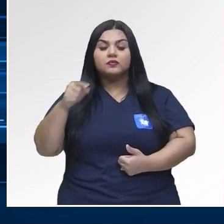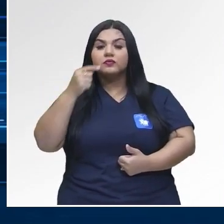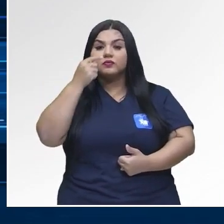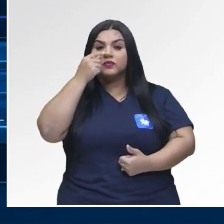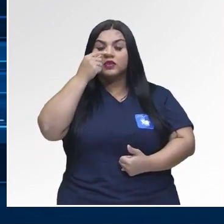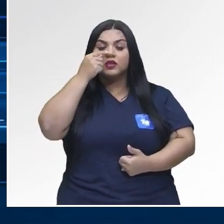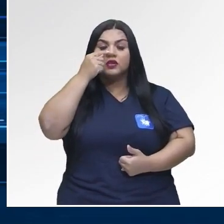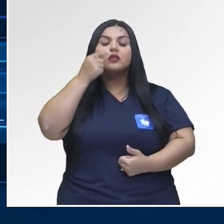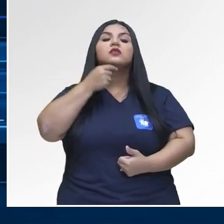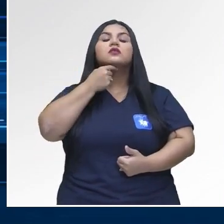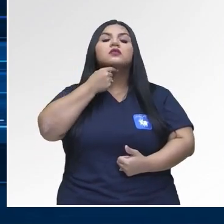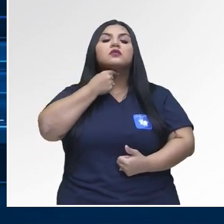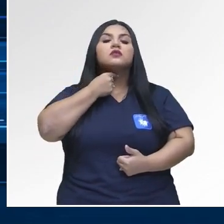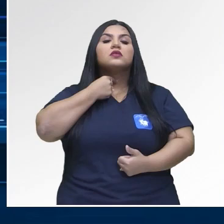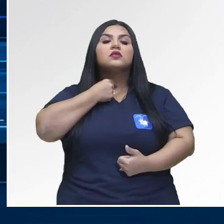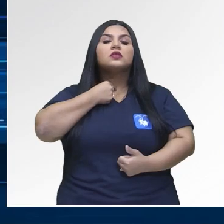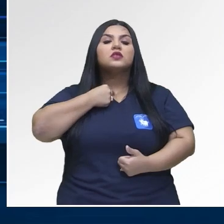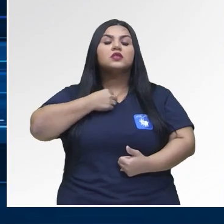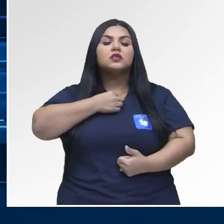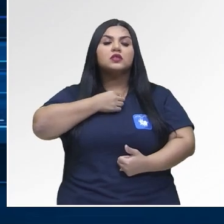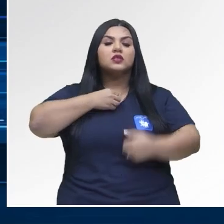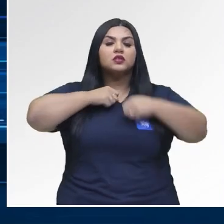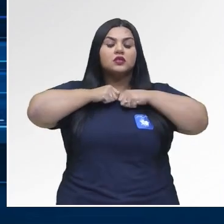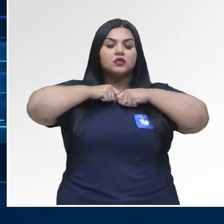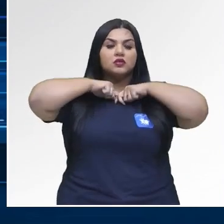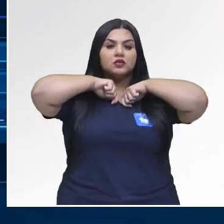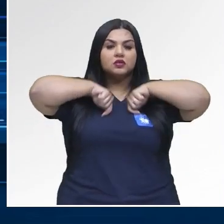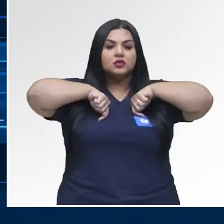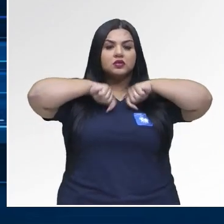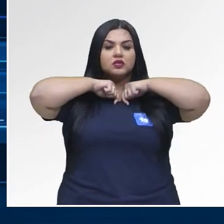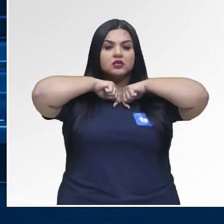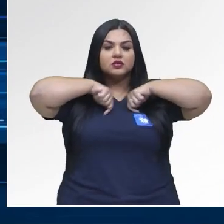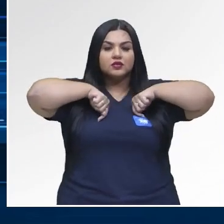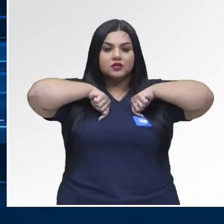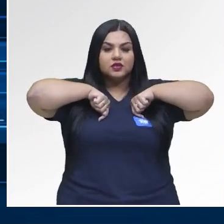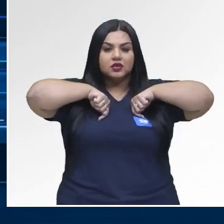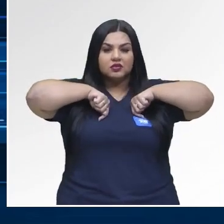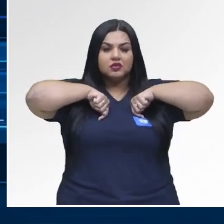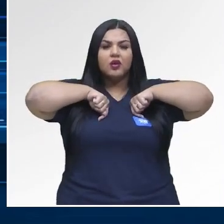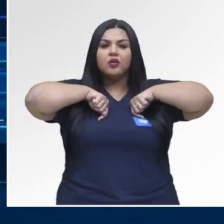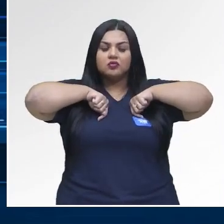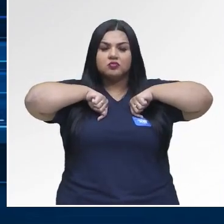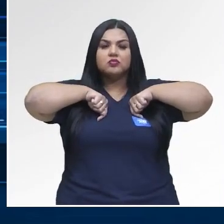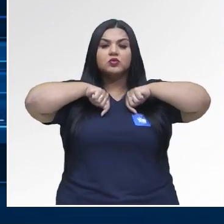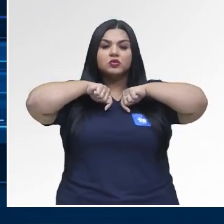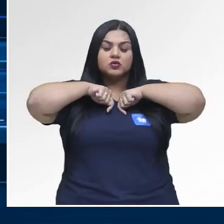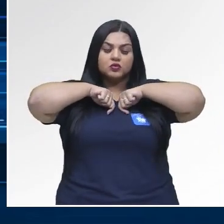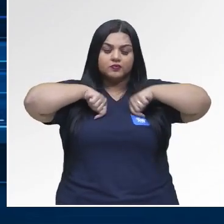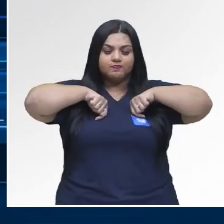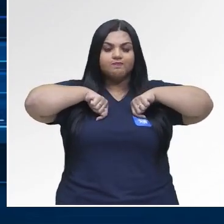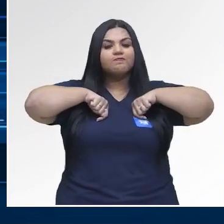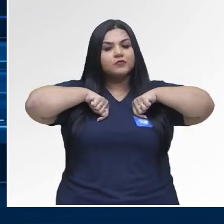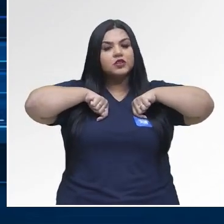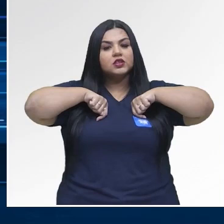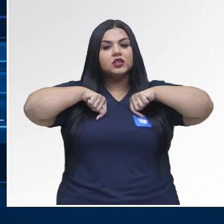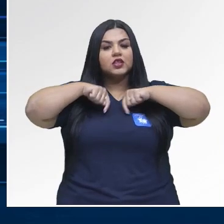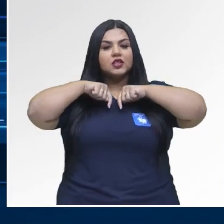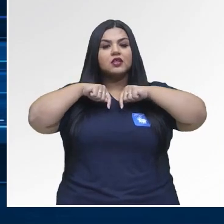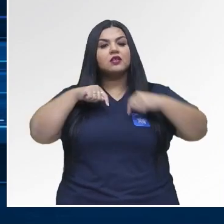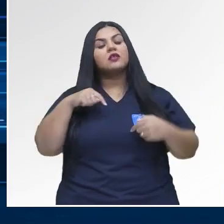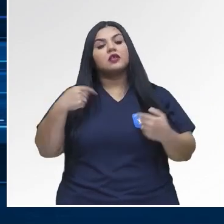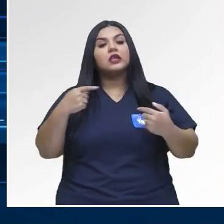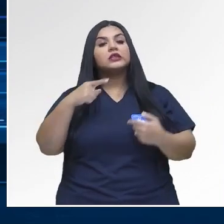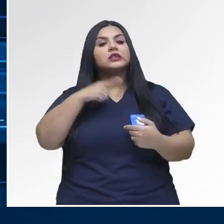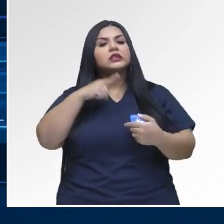da traqueia, né, que vai cada uma para um pulmão, né? Pulmão direito e pulmão esquerdo. Então, quando